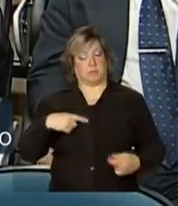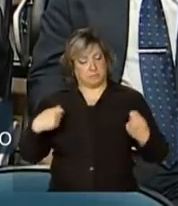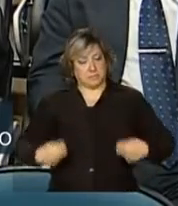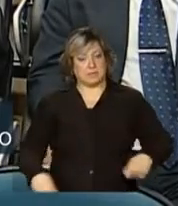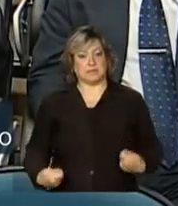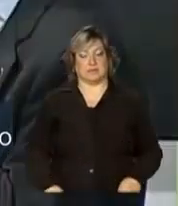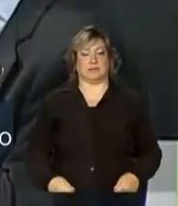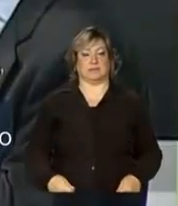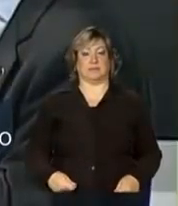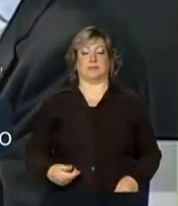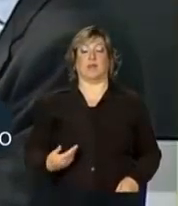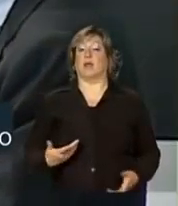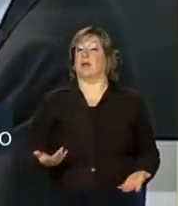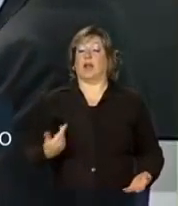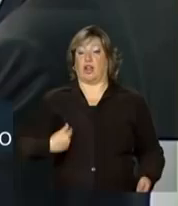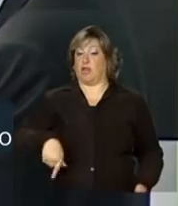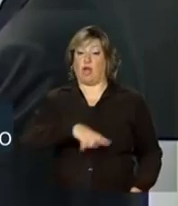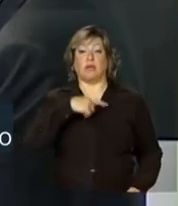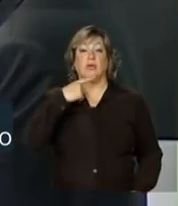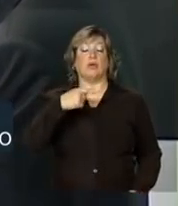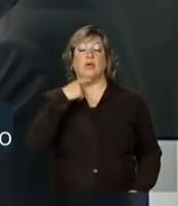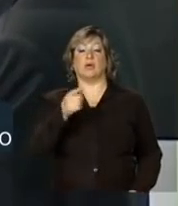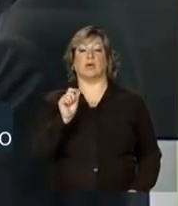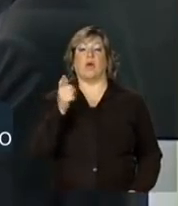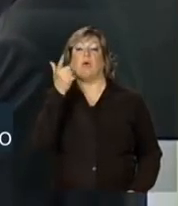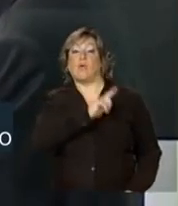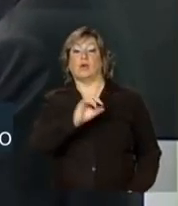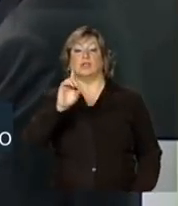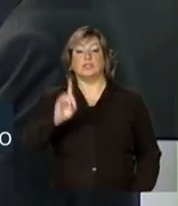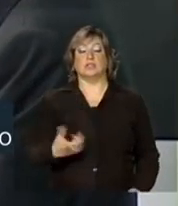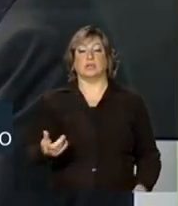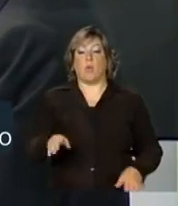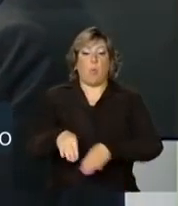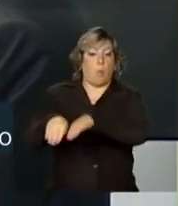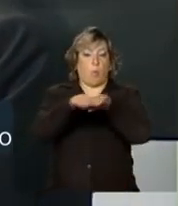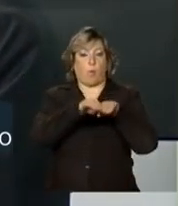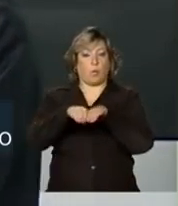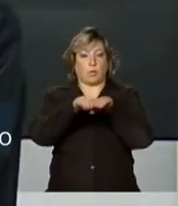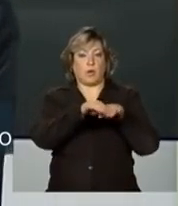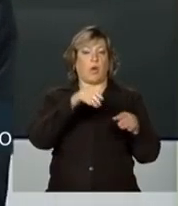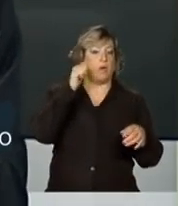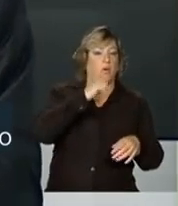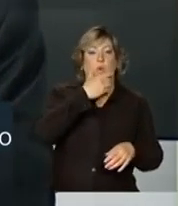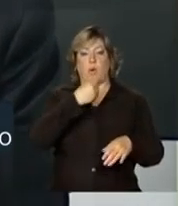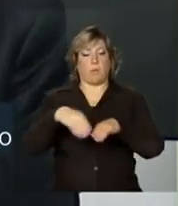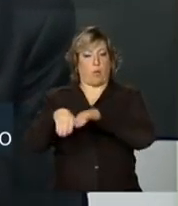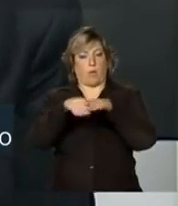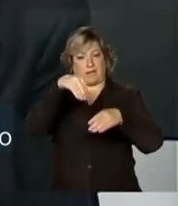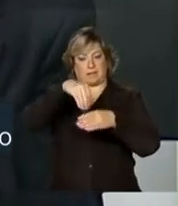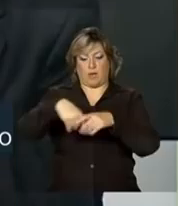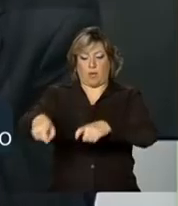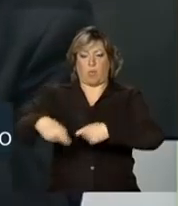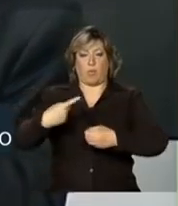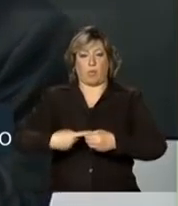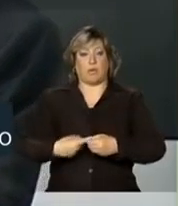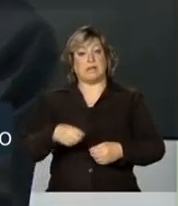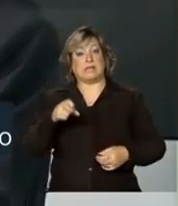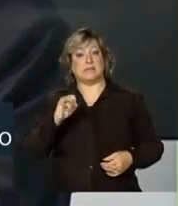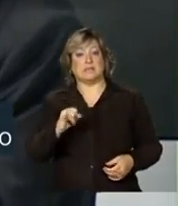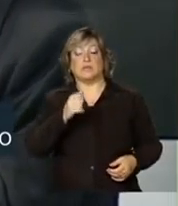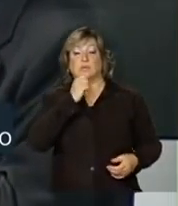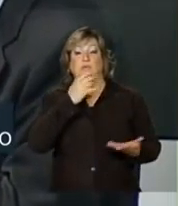acesso a direito, nós não vamos melhorar a equidade de gênero no meio rural se nós não tivermos economia econômica. Então, nós precisamos, sim, de